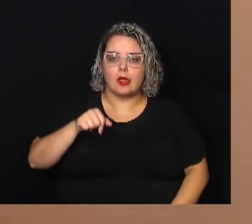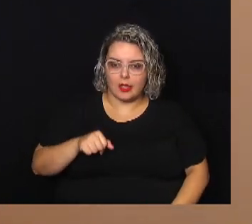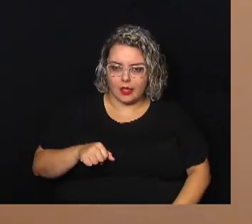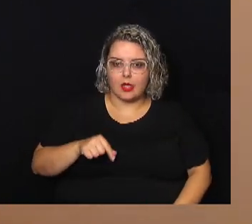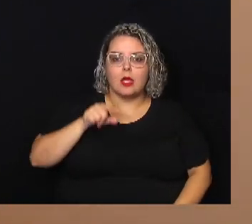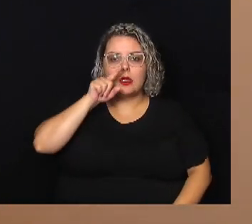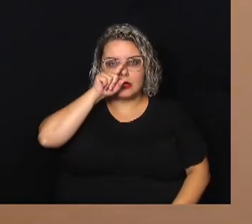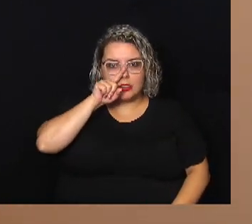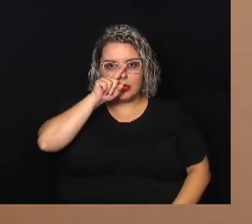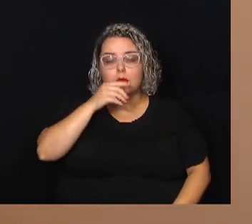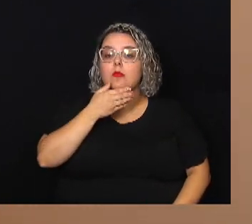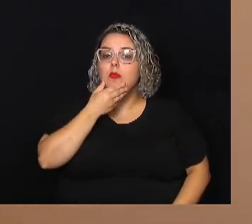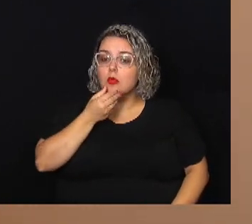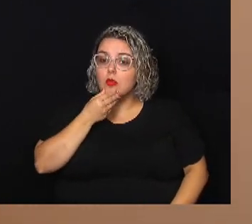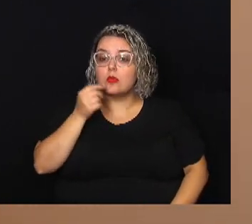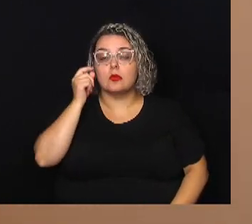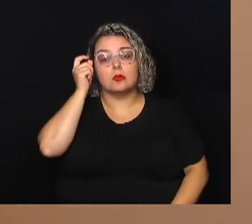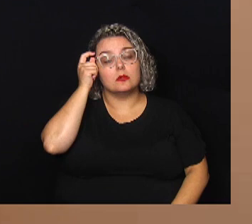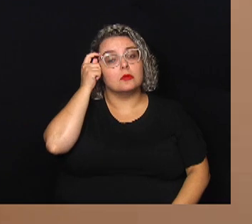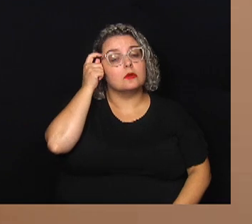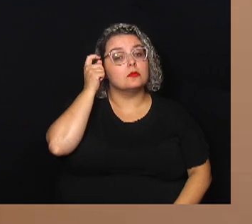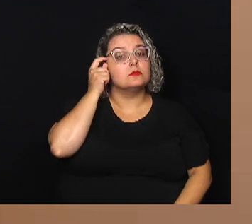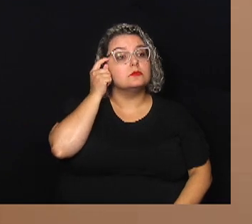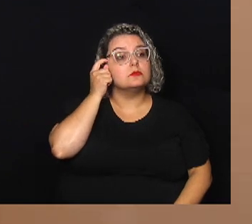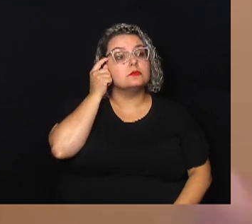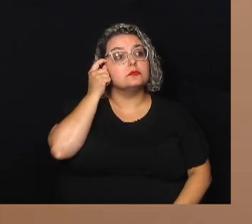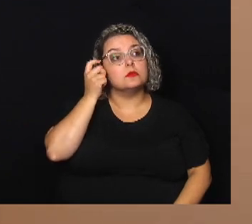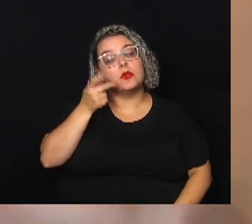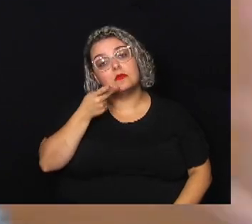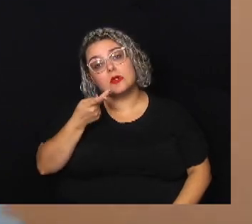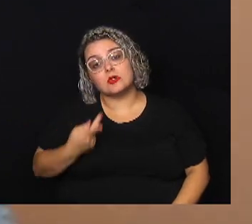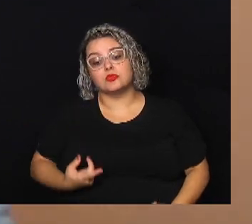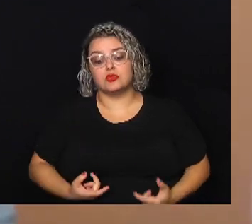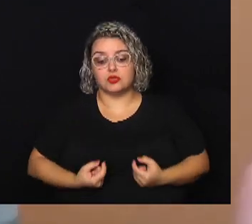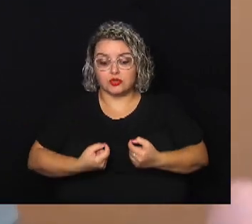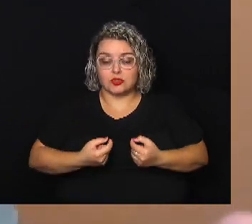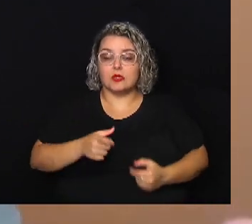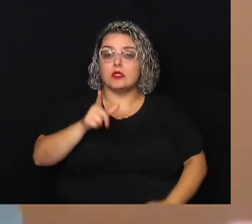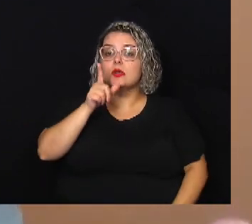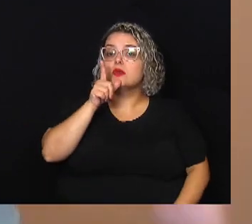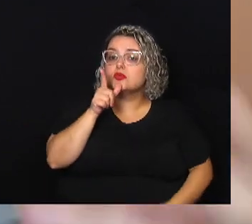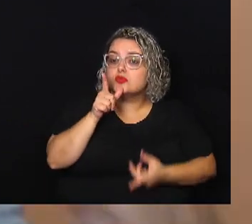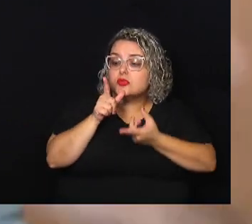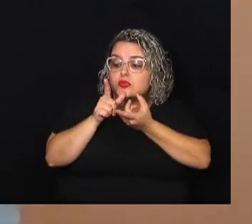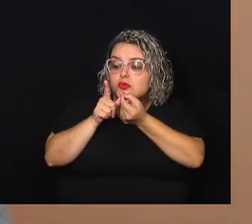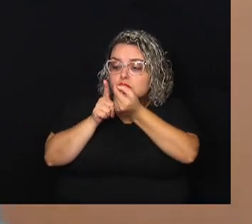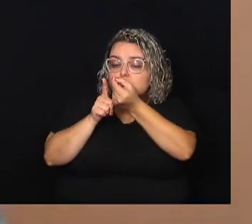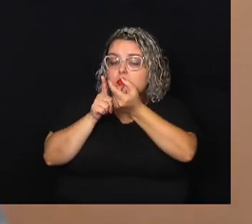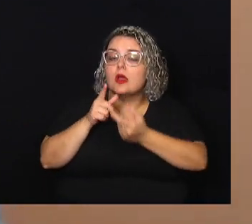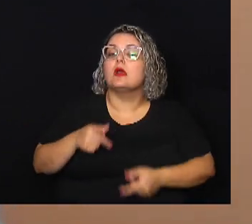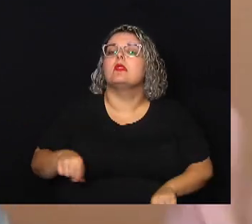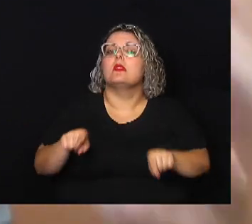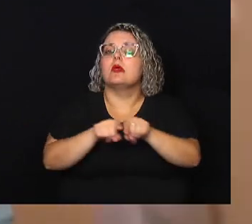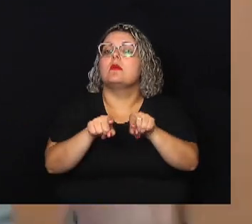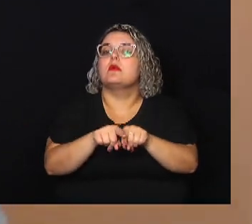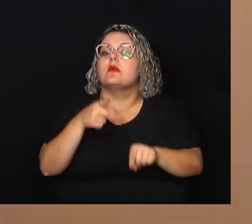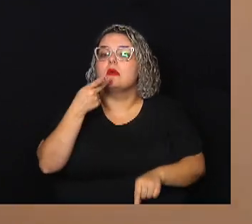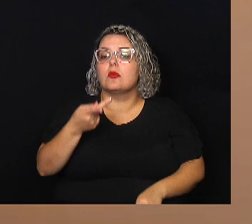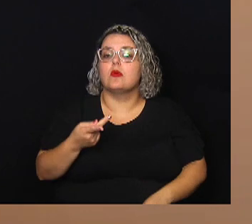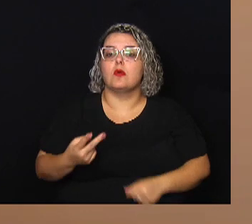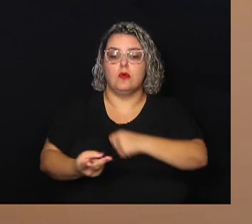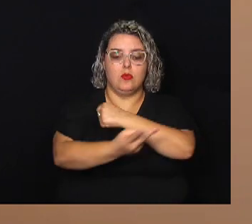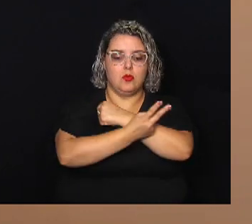homem. Para falar sobre câncer de pênis, a gente traz aquilo que você também comentou, sobre o autocuidado, sobre